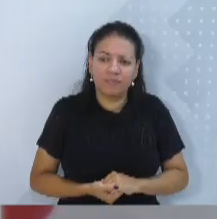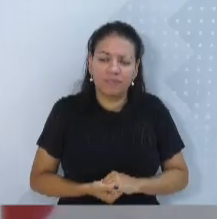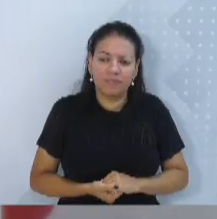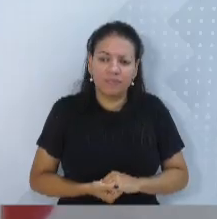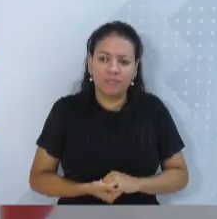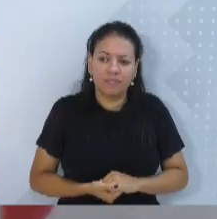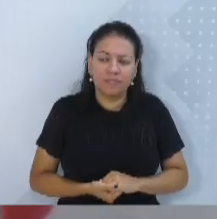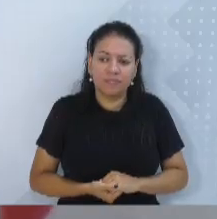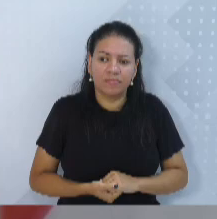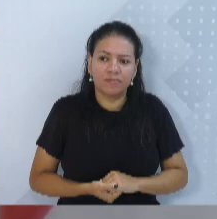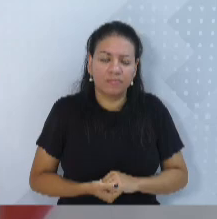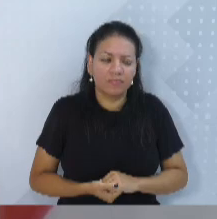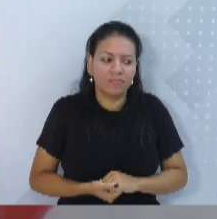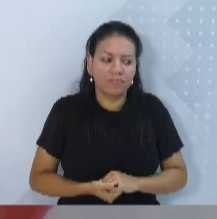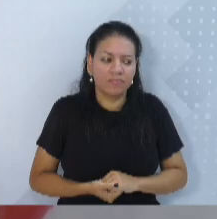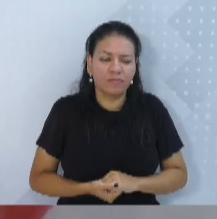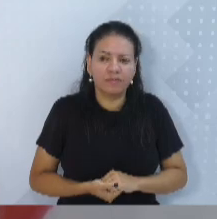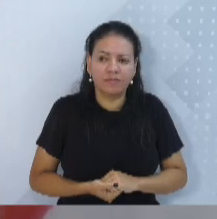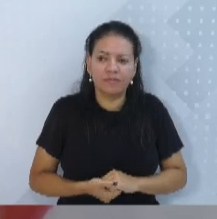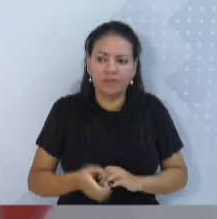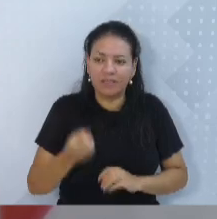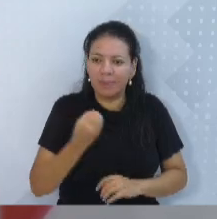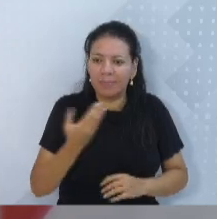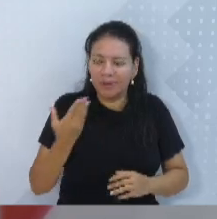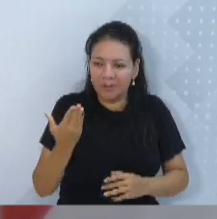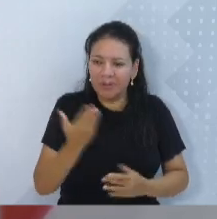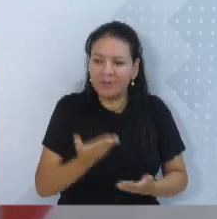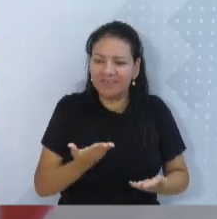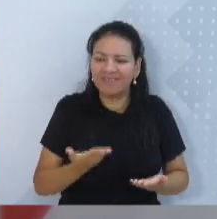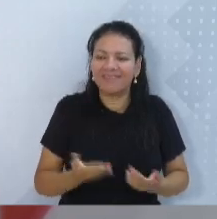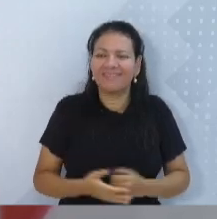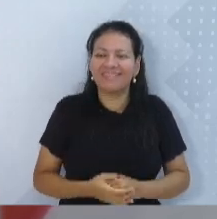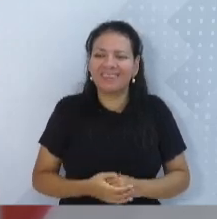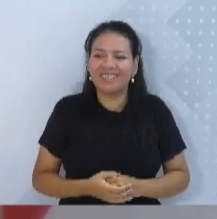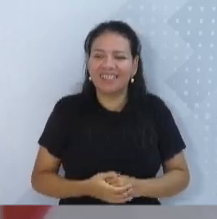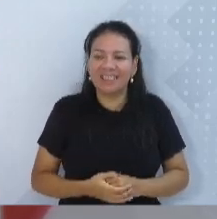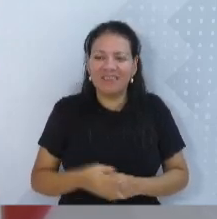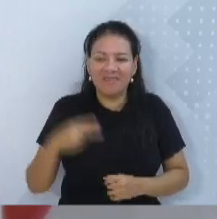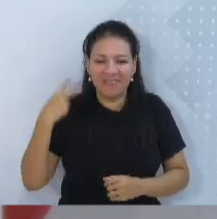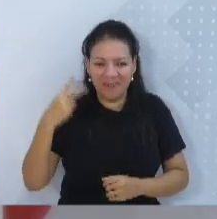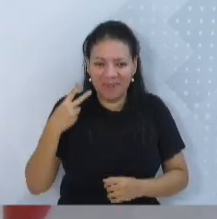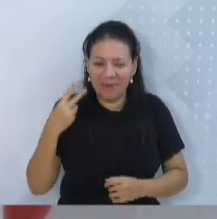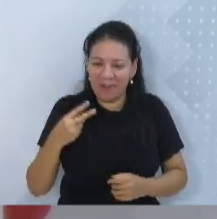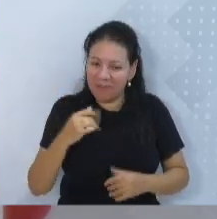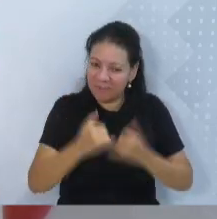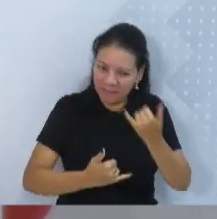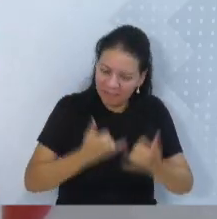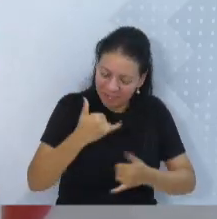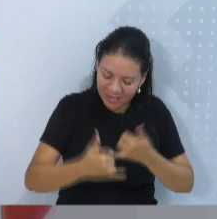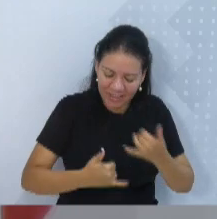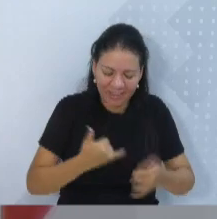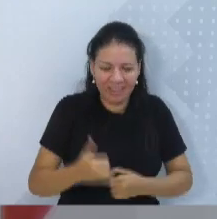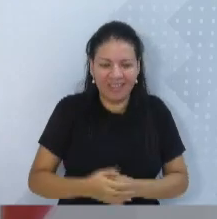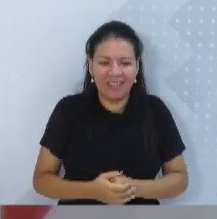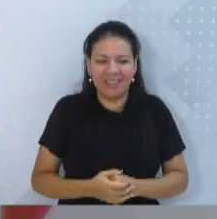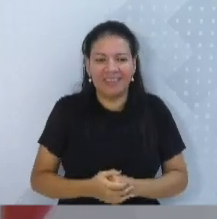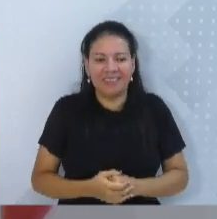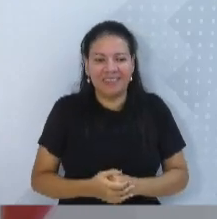Que bom que não tem o botão né vereadora Tô brincando tô brincando